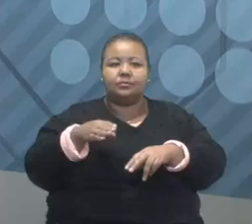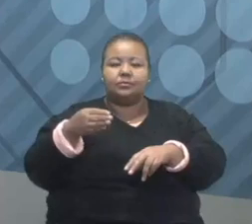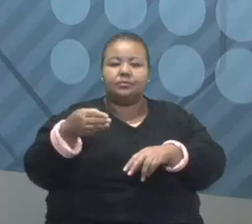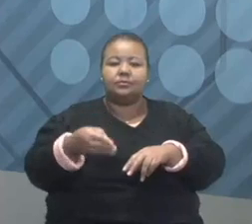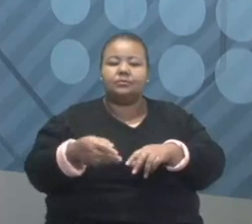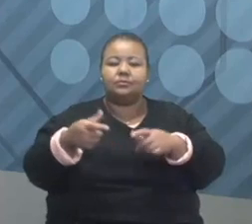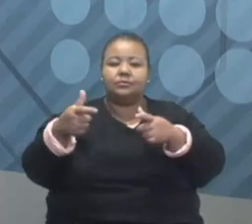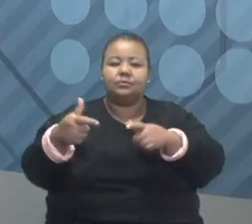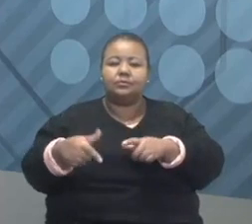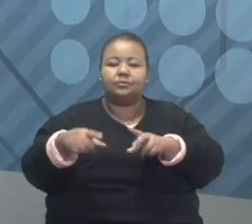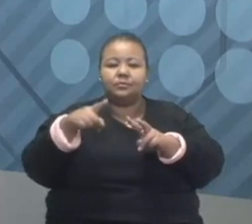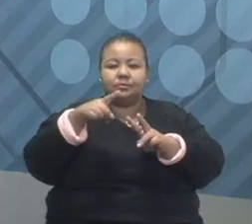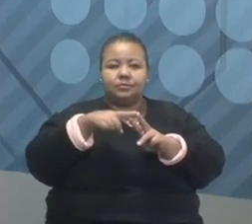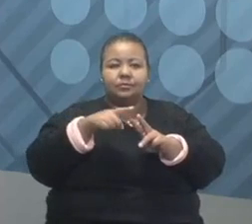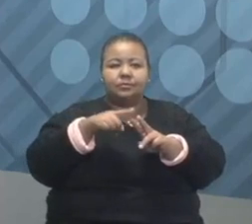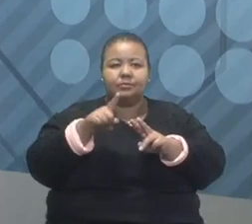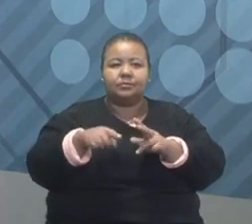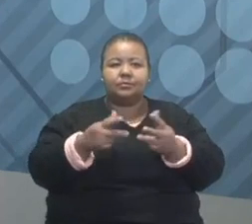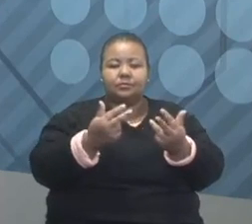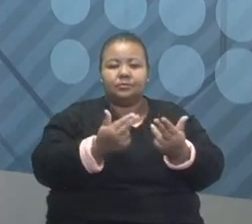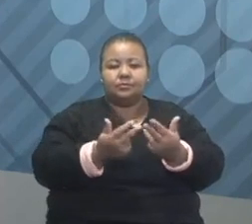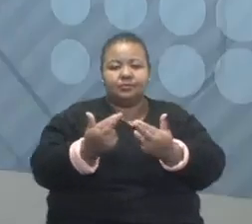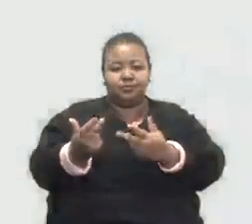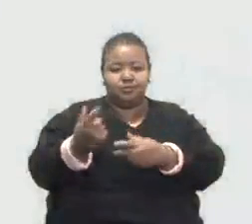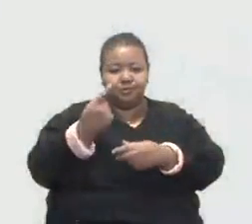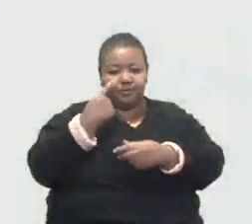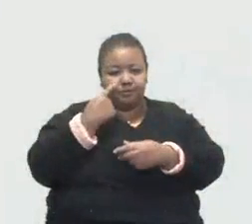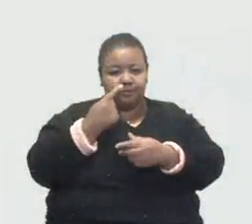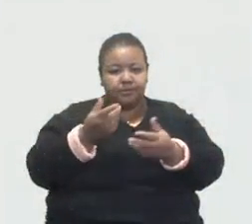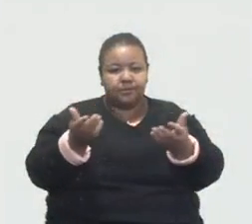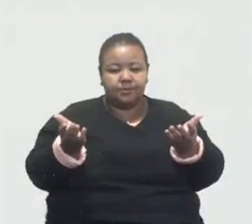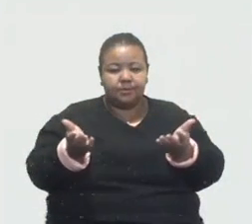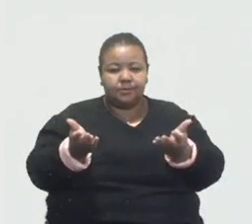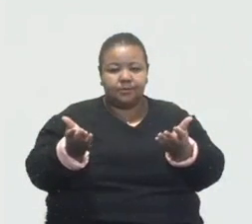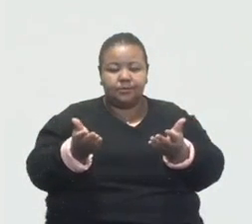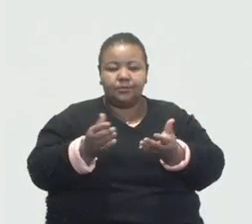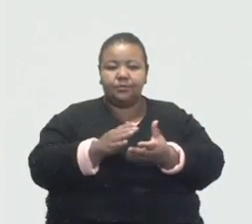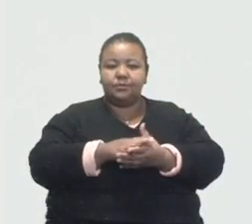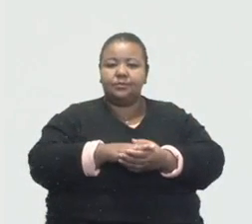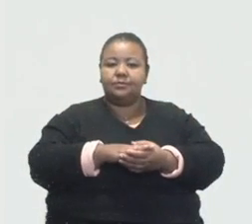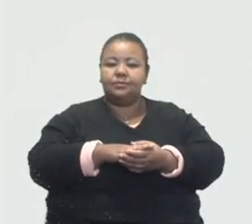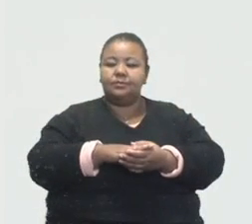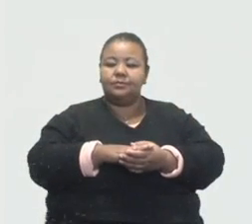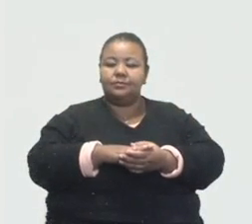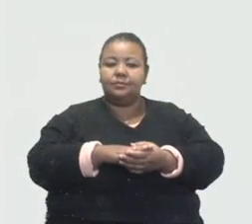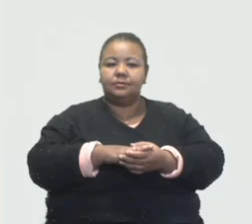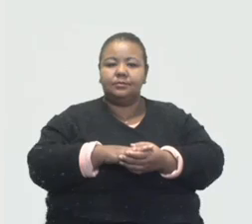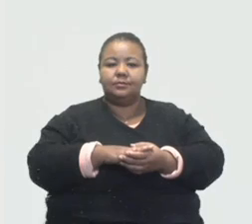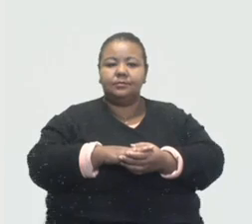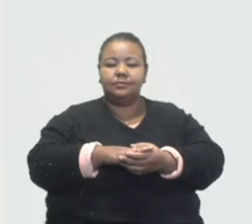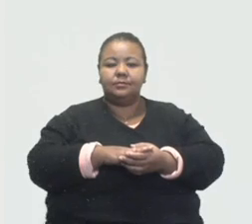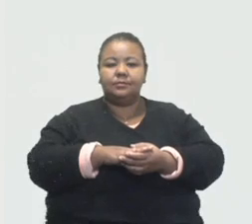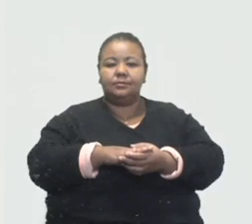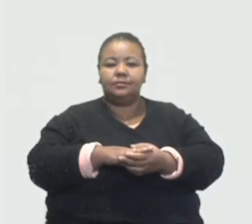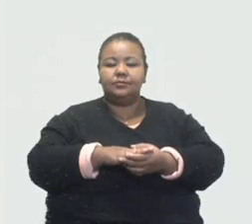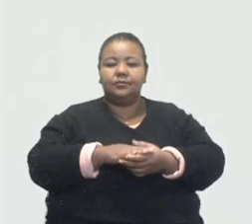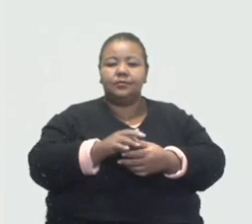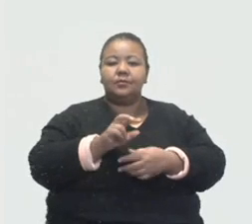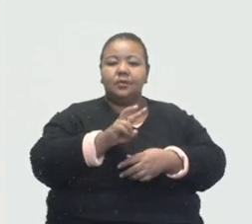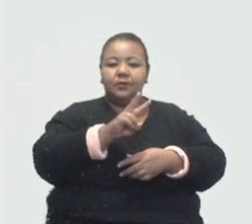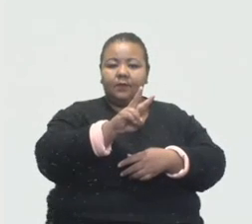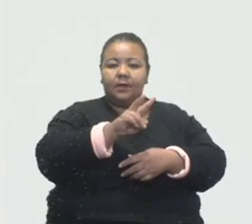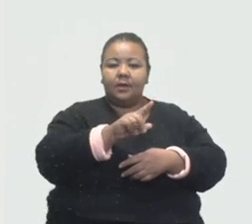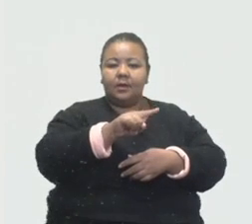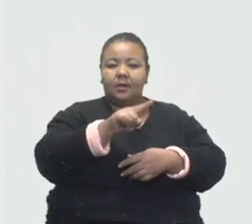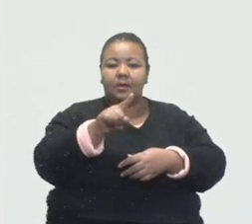nossos espaços vetoriais são iguais. É isso que veremos agora. No caso de V ser igual a W,